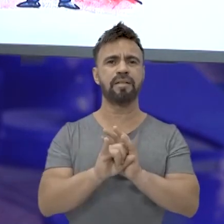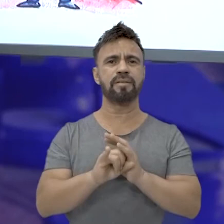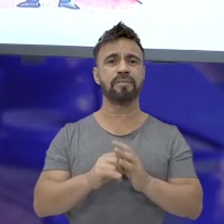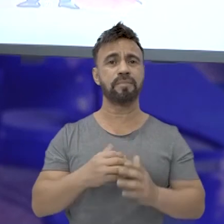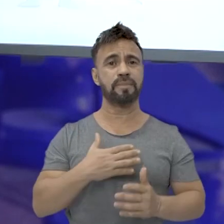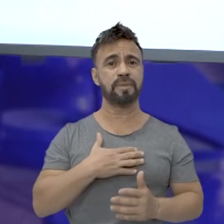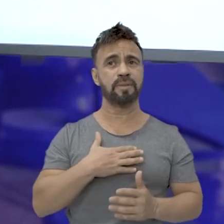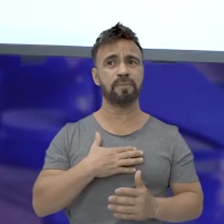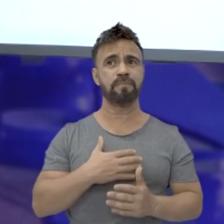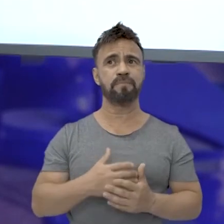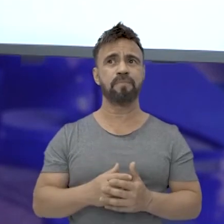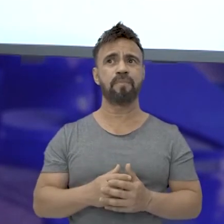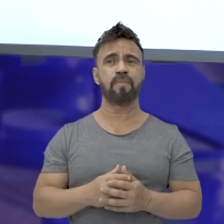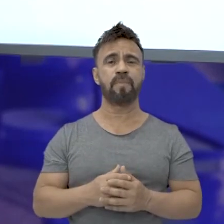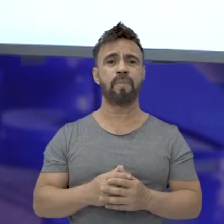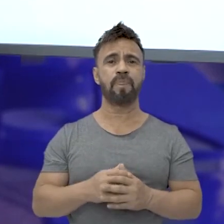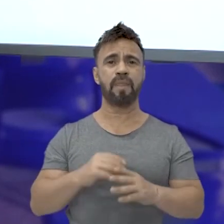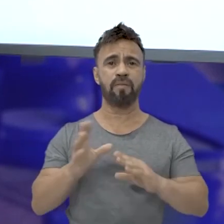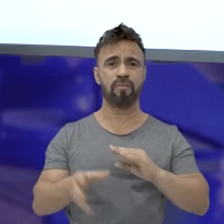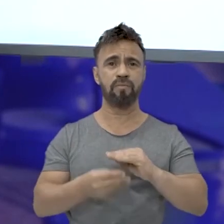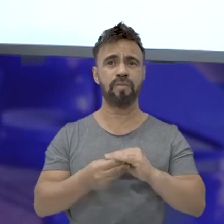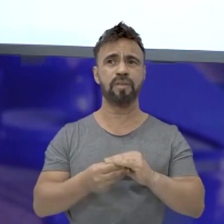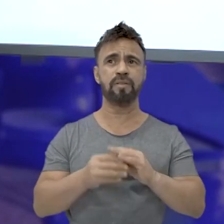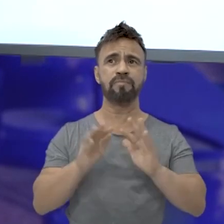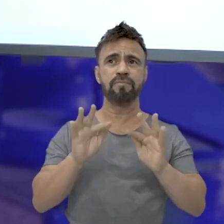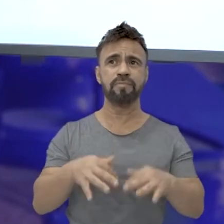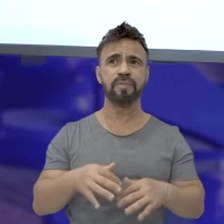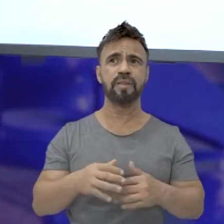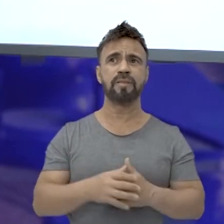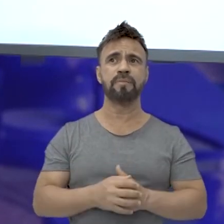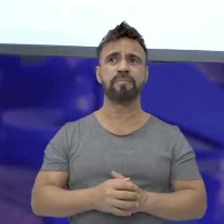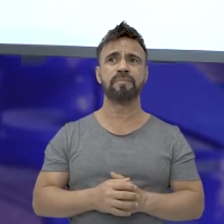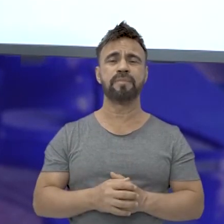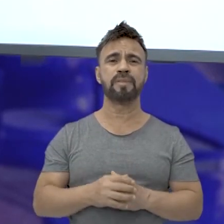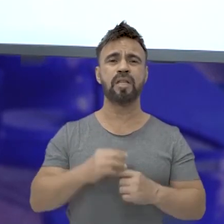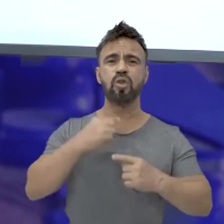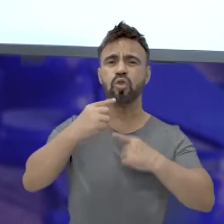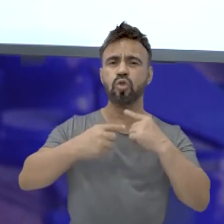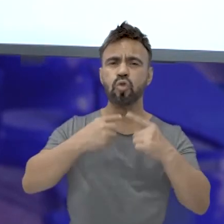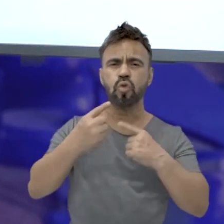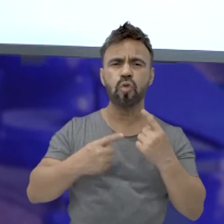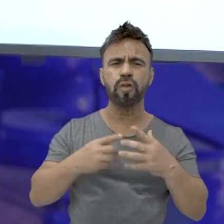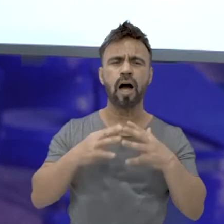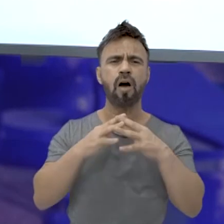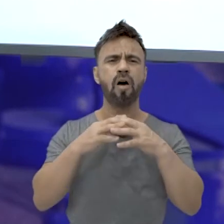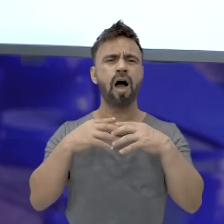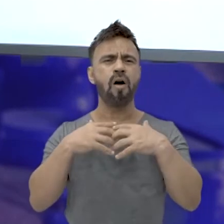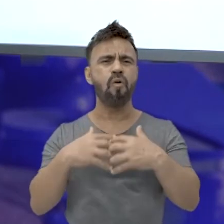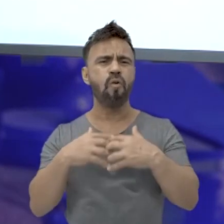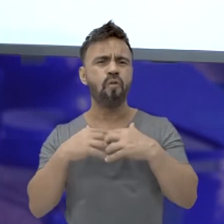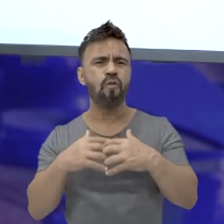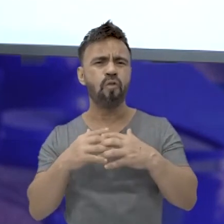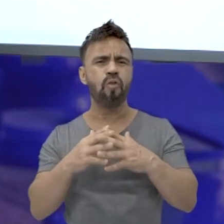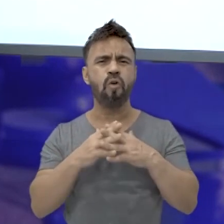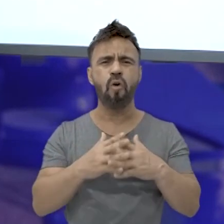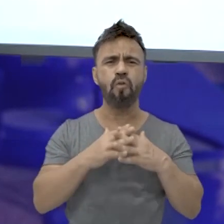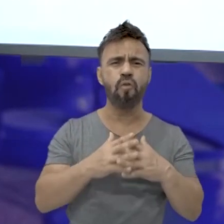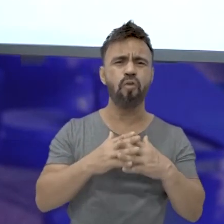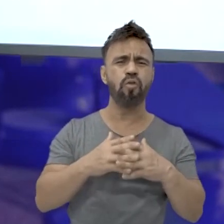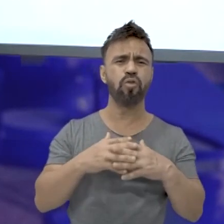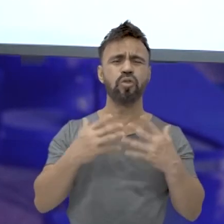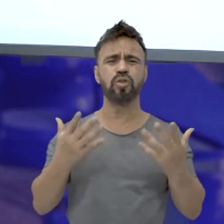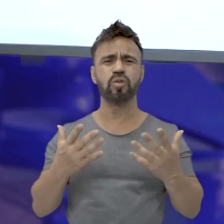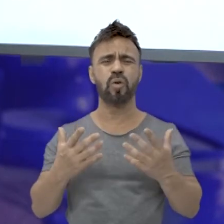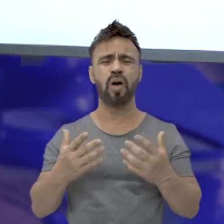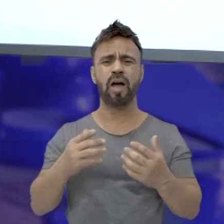identidade. E para finalizar, para quem ainda ficou com alguma dúvida, ficou confuso com essa discussão dessas diferenças entre